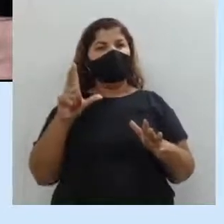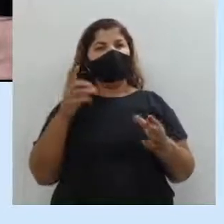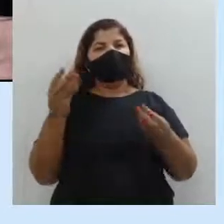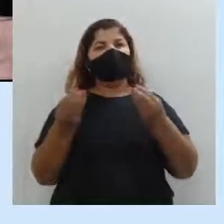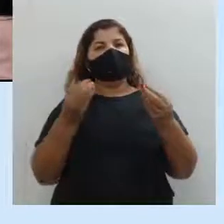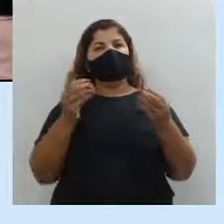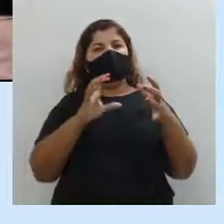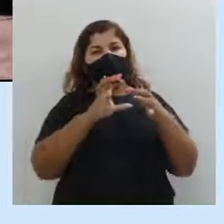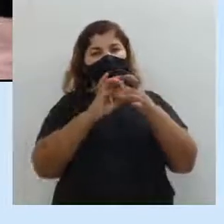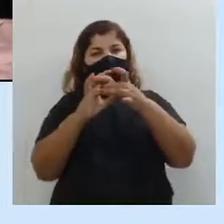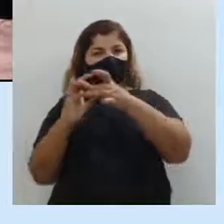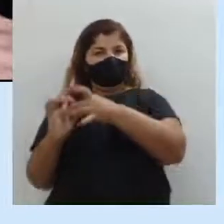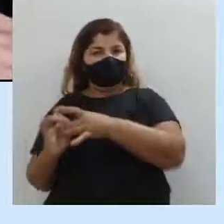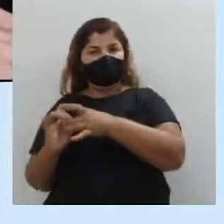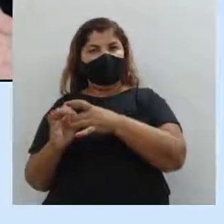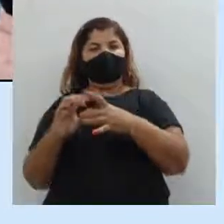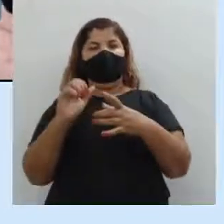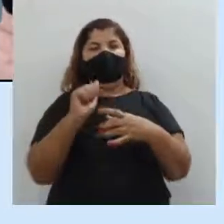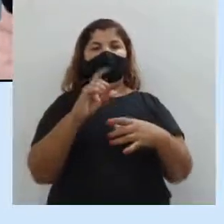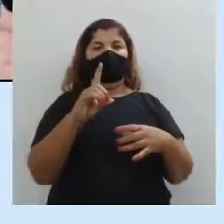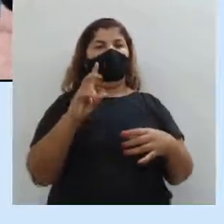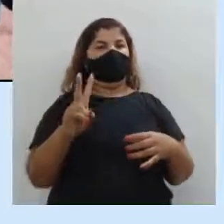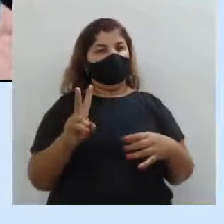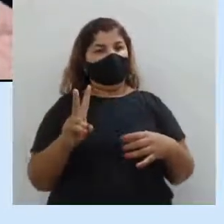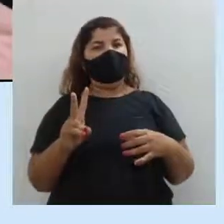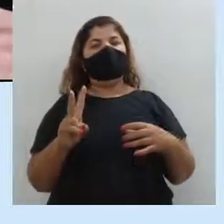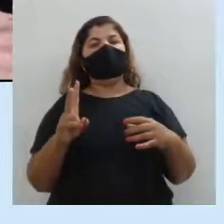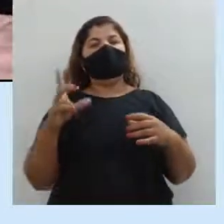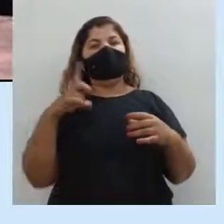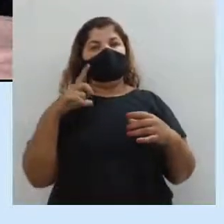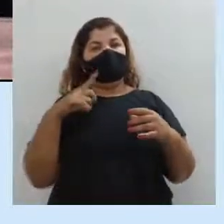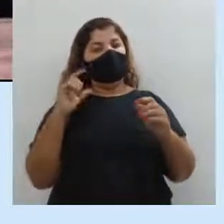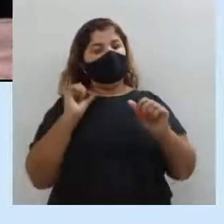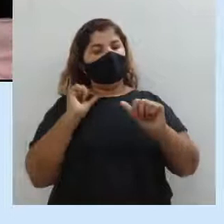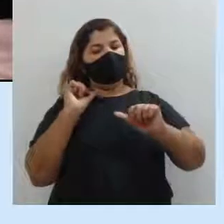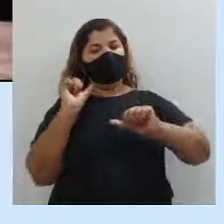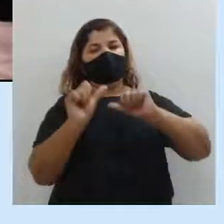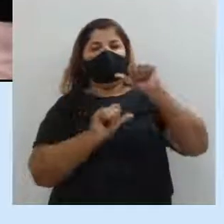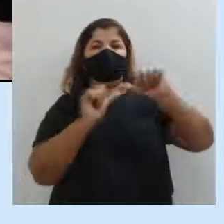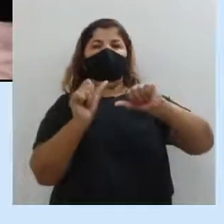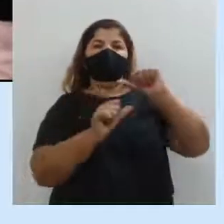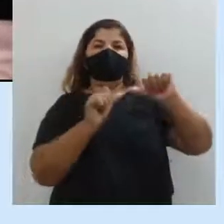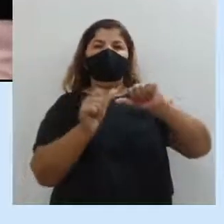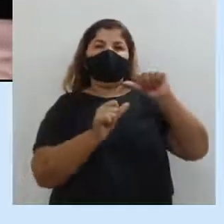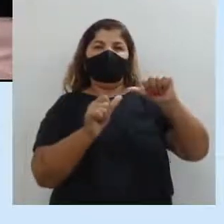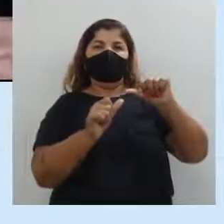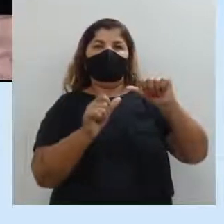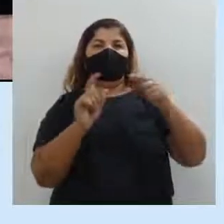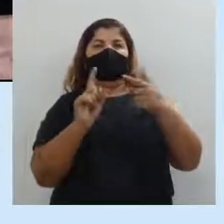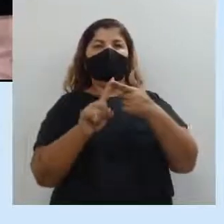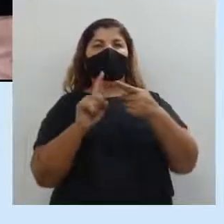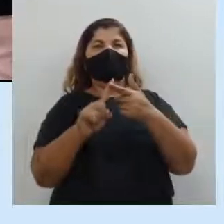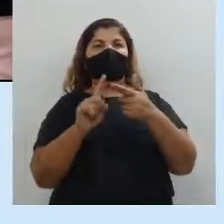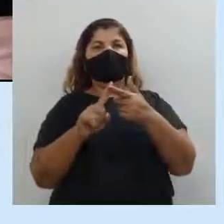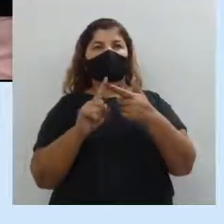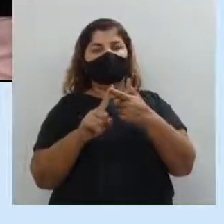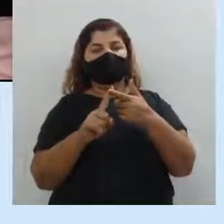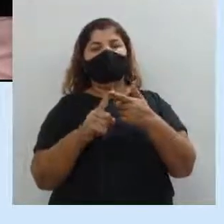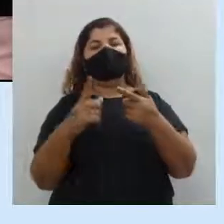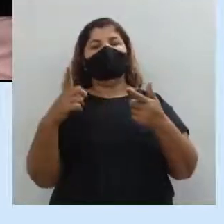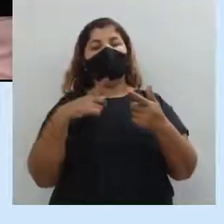conceituação do advérbio. O advérbio, ele é um modificador e ele é um